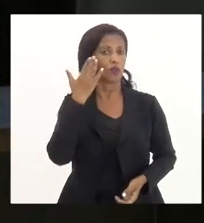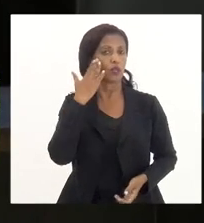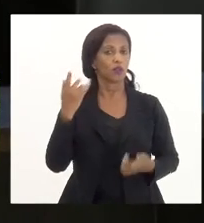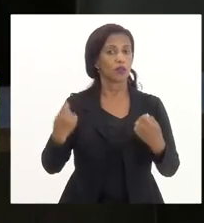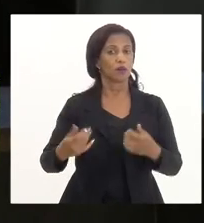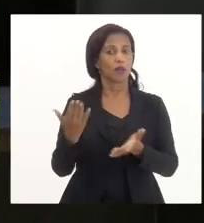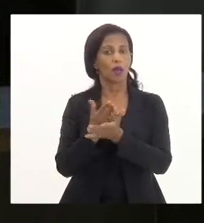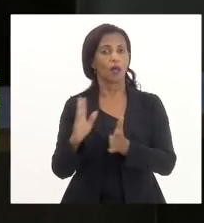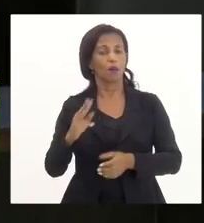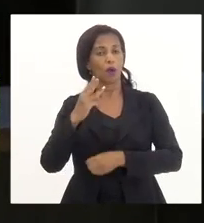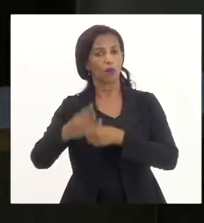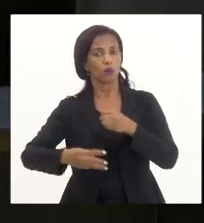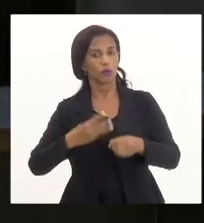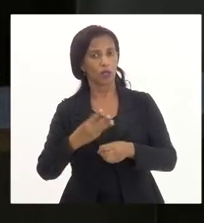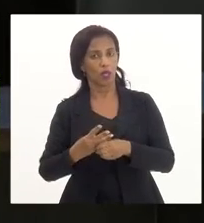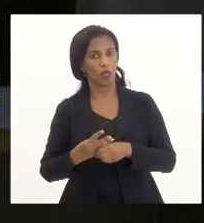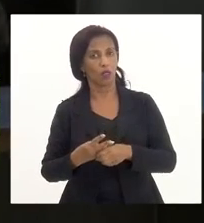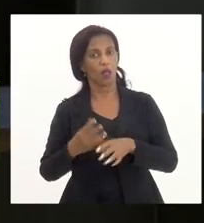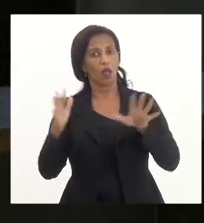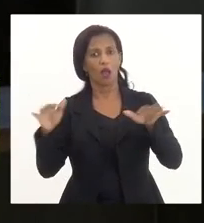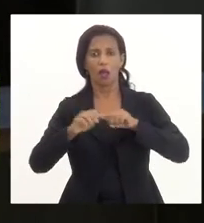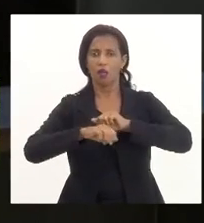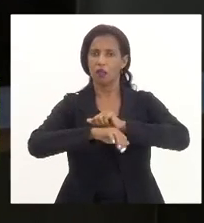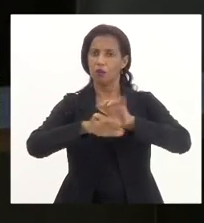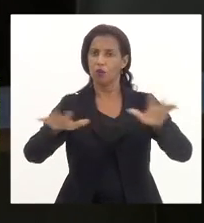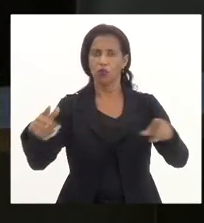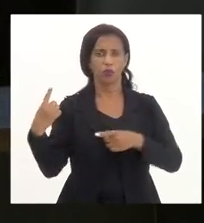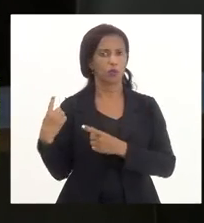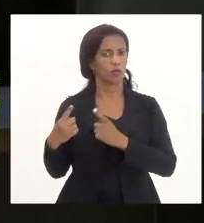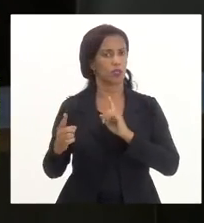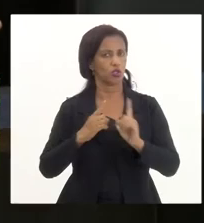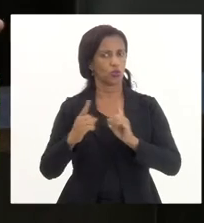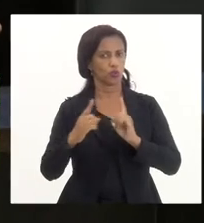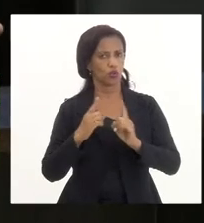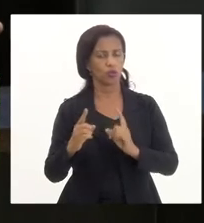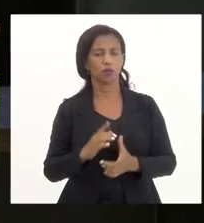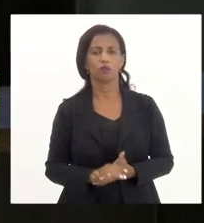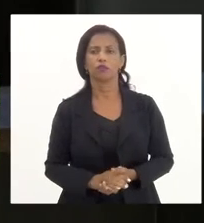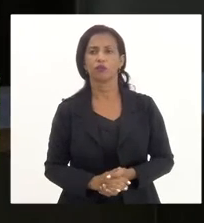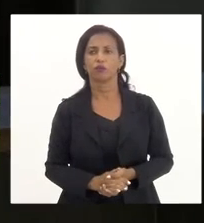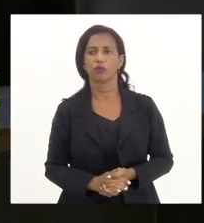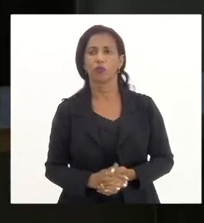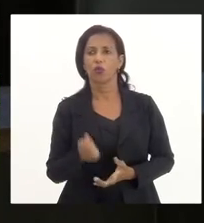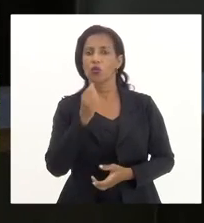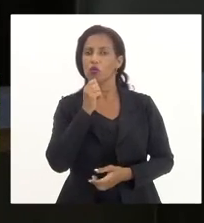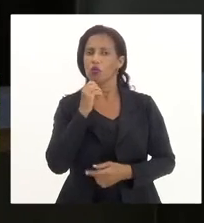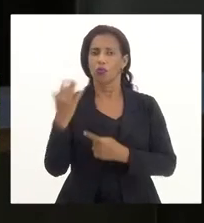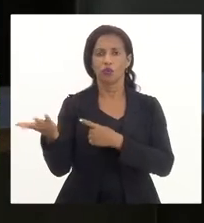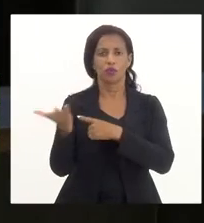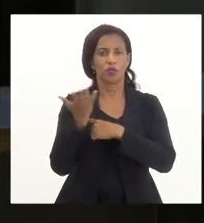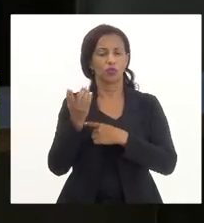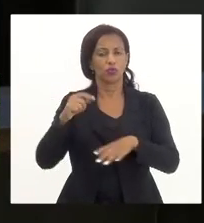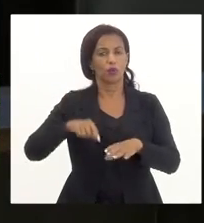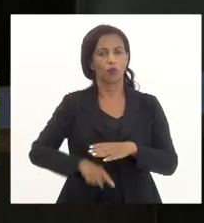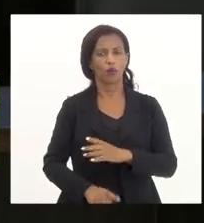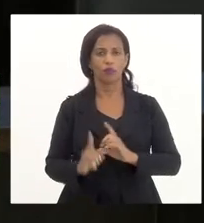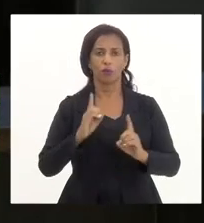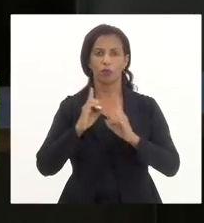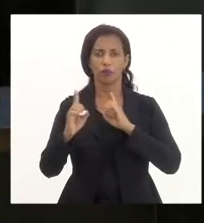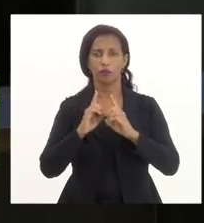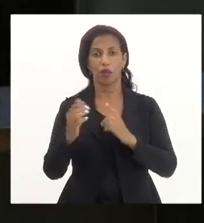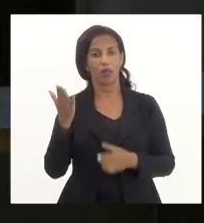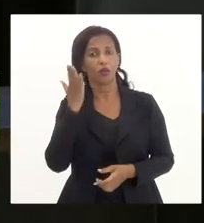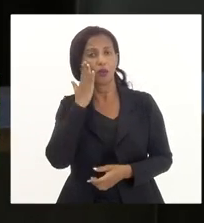entenda que precisa acabar com creme aí tem esse monte de coisa sendo discutida há muito tempo ao mesmo tempo não nos ajuda a aprofundar esse debate